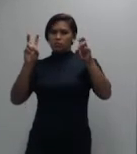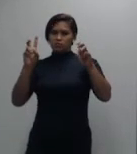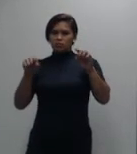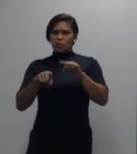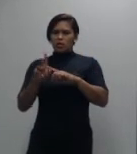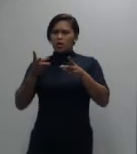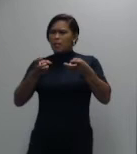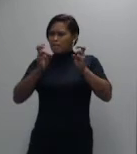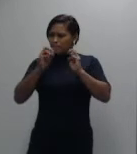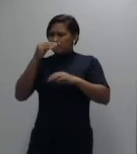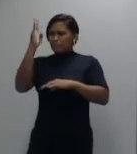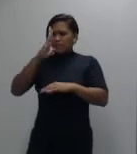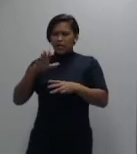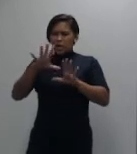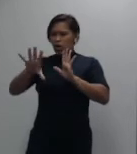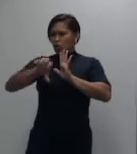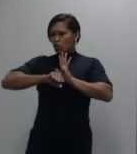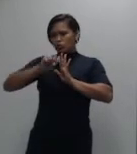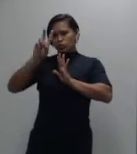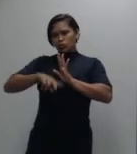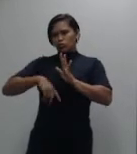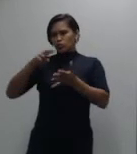Brasil pela